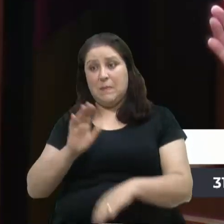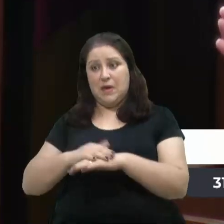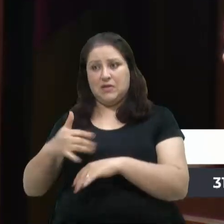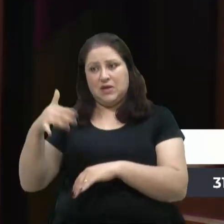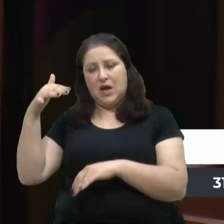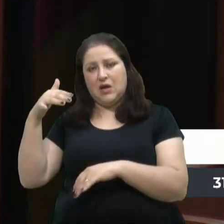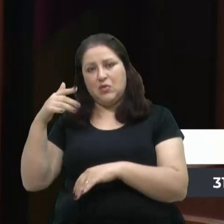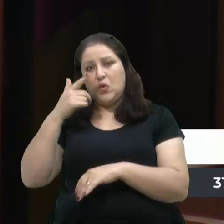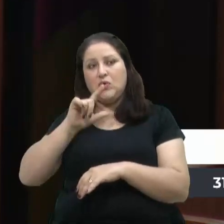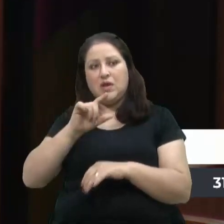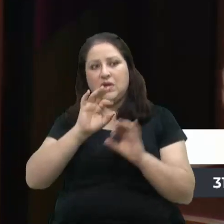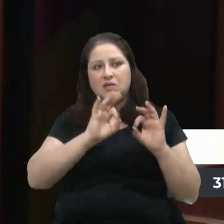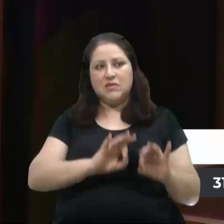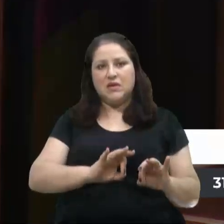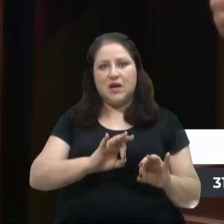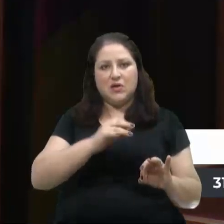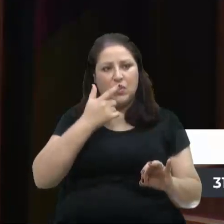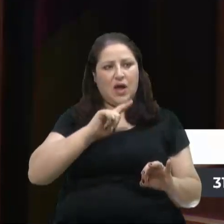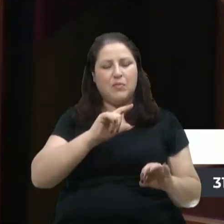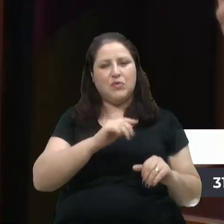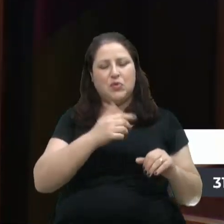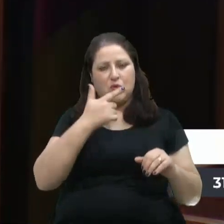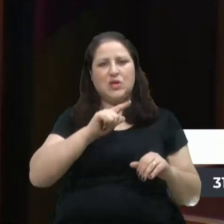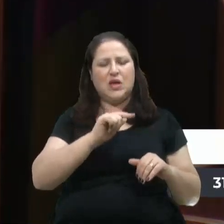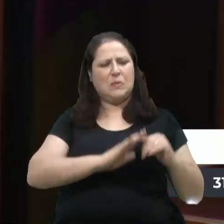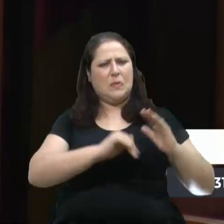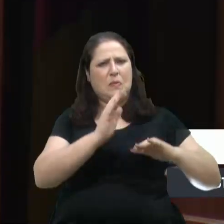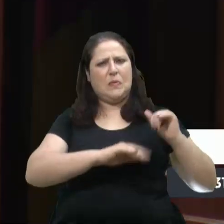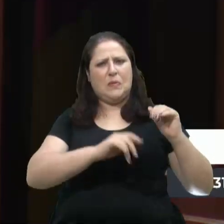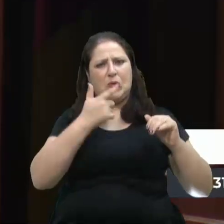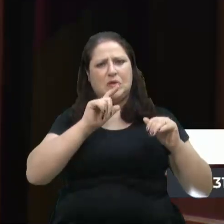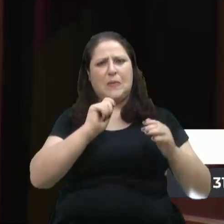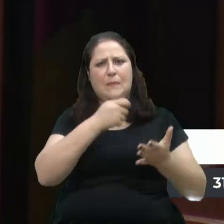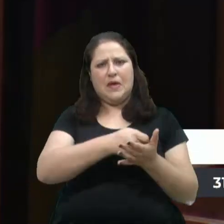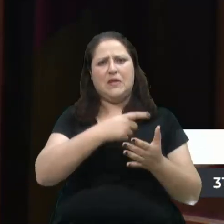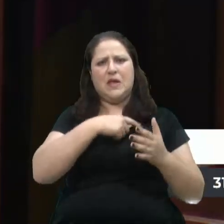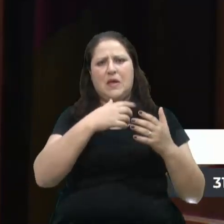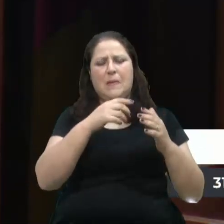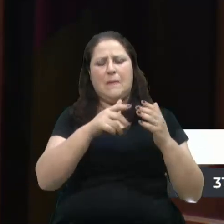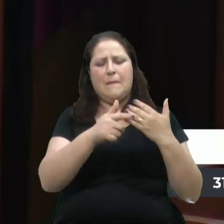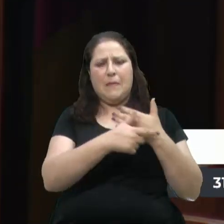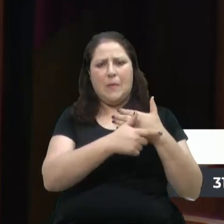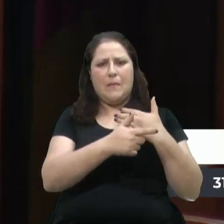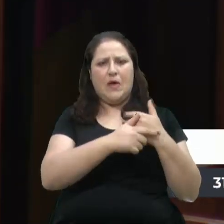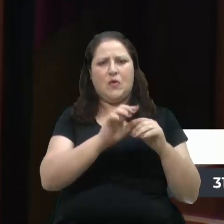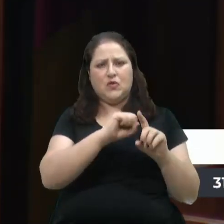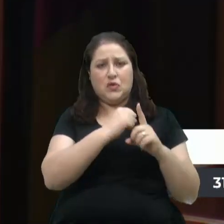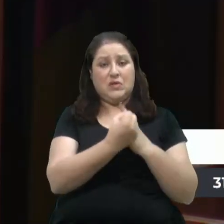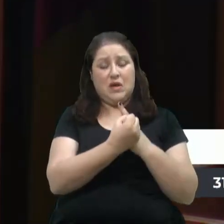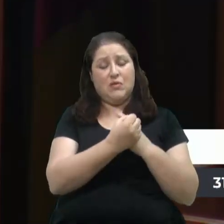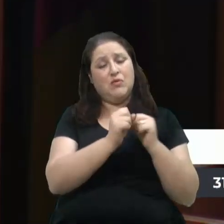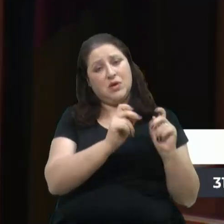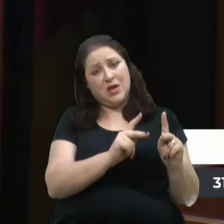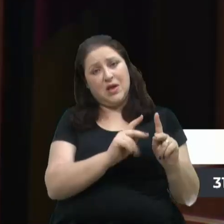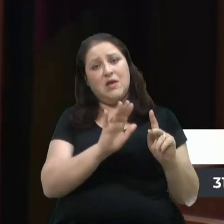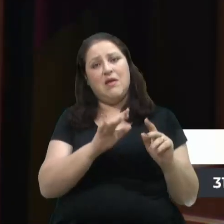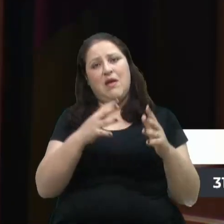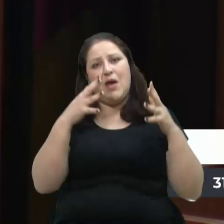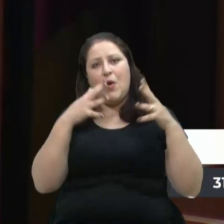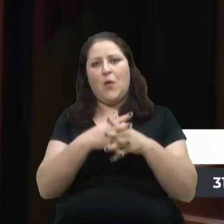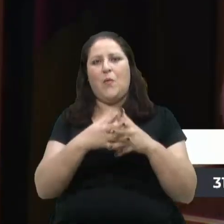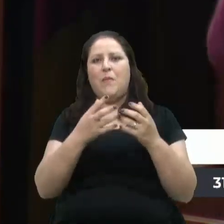bom paciência se ela se entrega se se paga se tem função social então é complexo mas quero deixar essa demanda